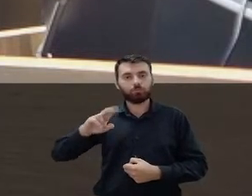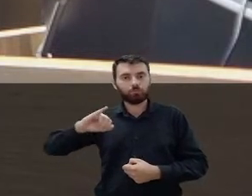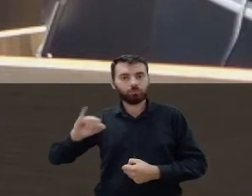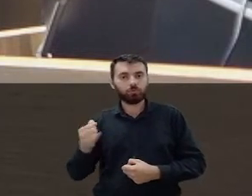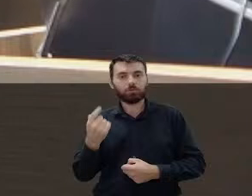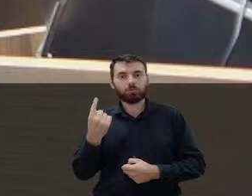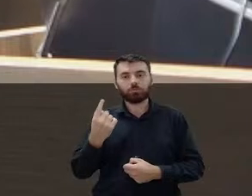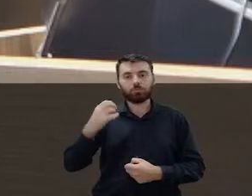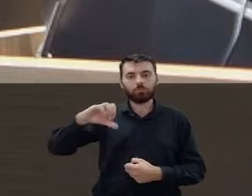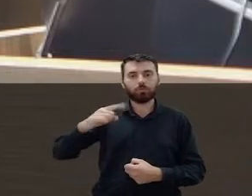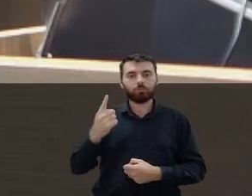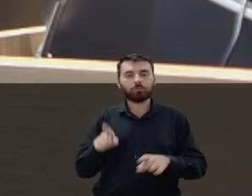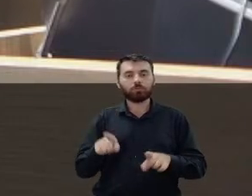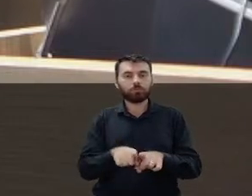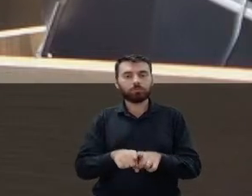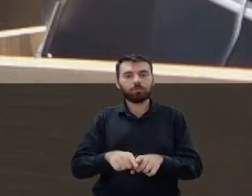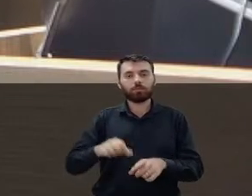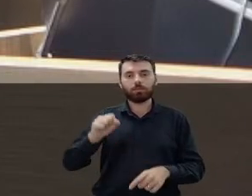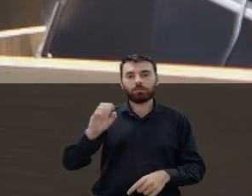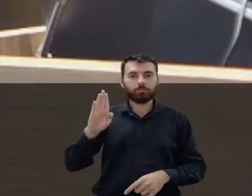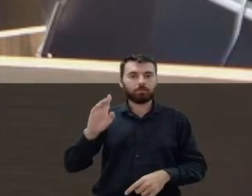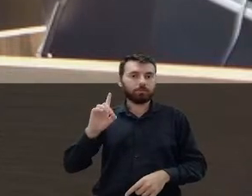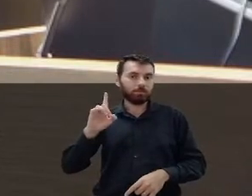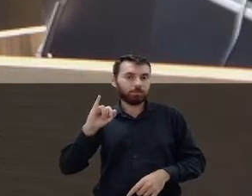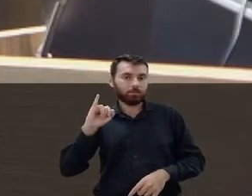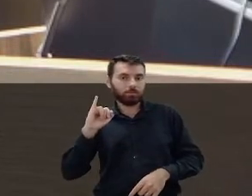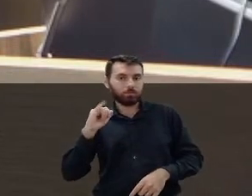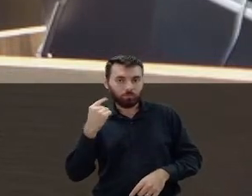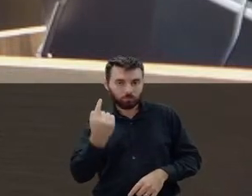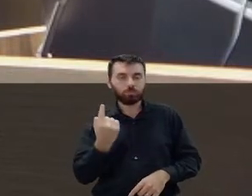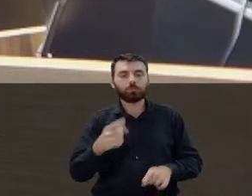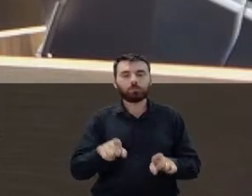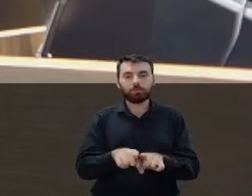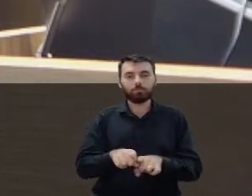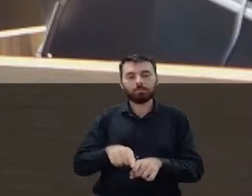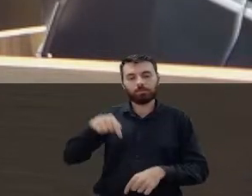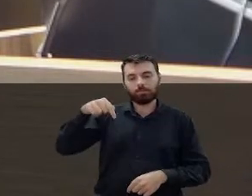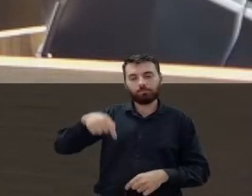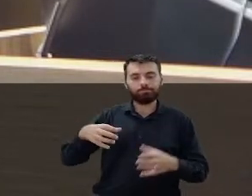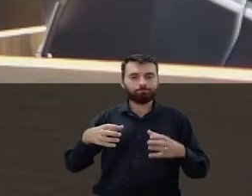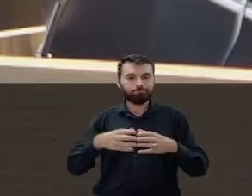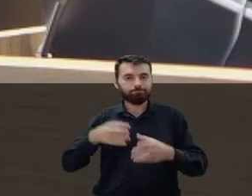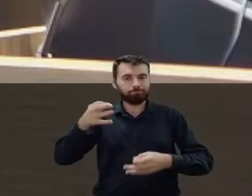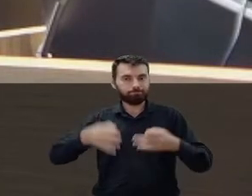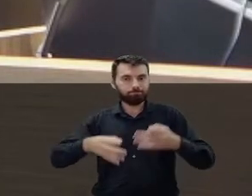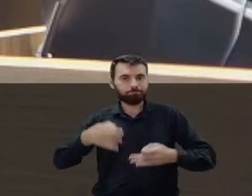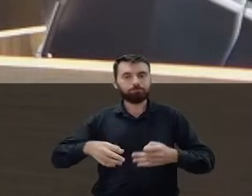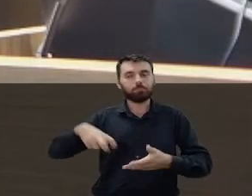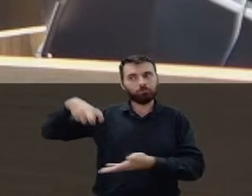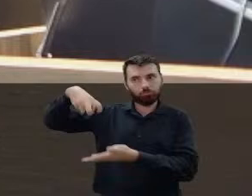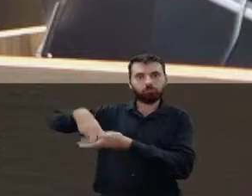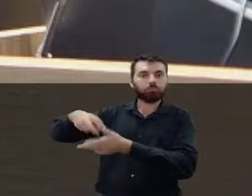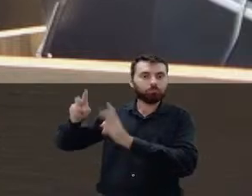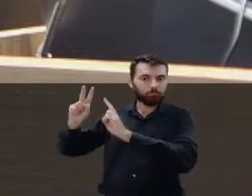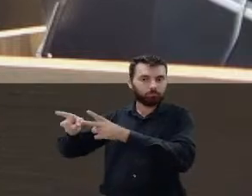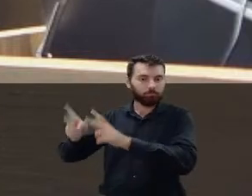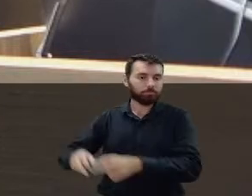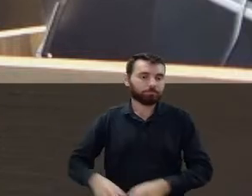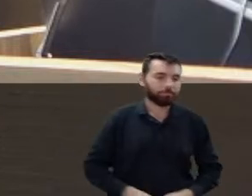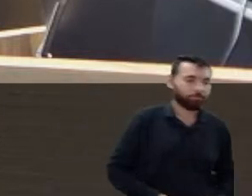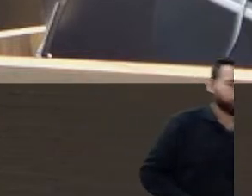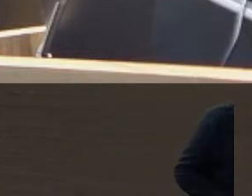precedente da SBD1 e também desta turma. Daí porque mantém, então, a sentença também como posta